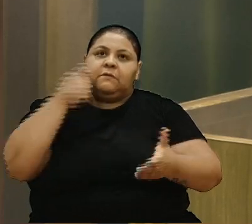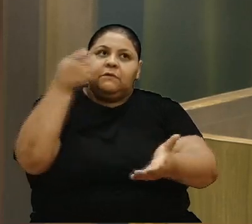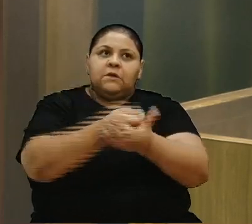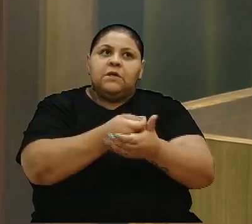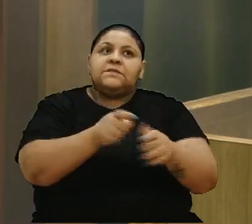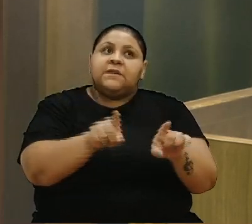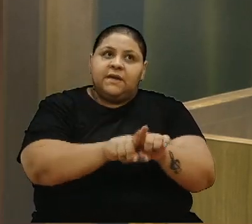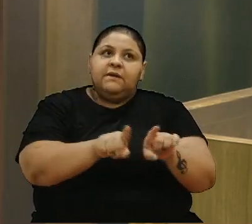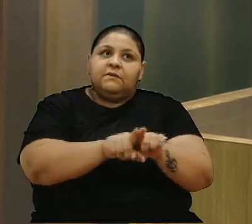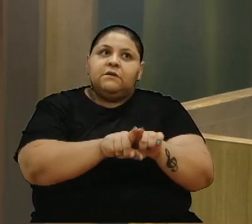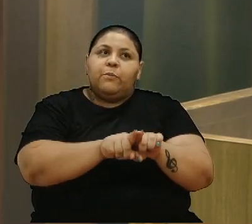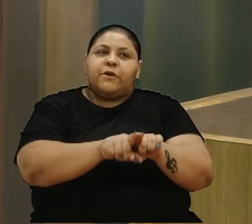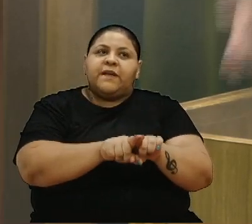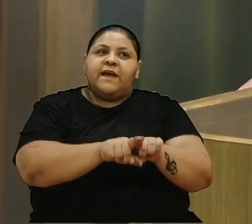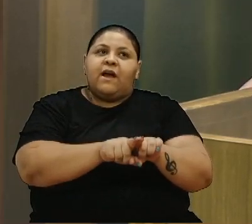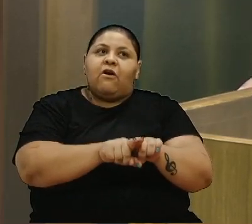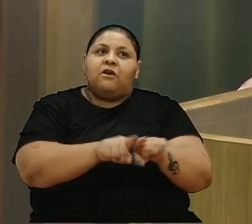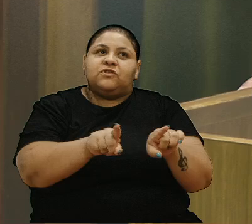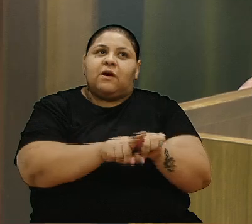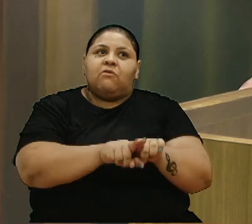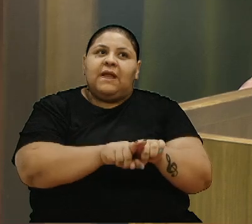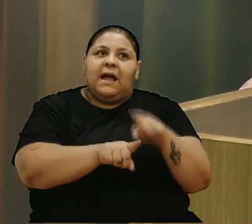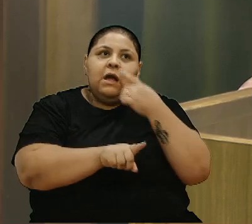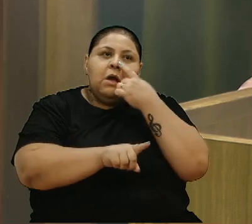vaga privada no ensino fundamental.